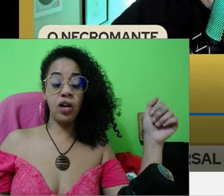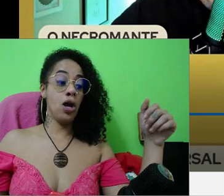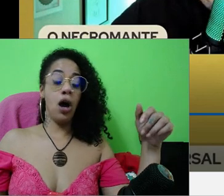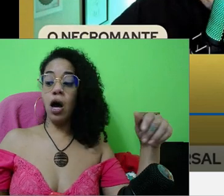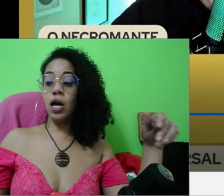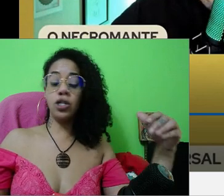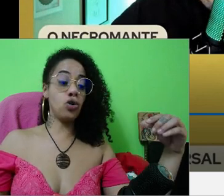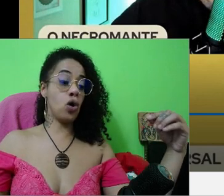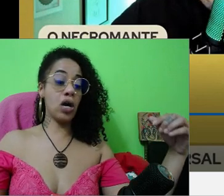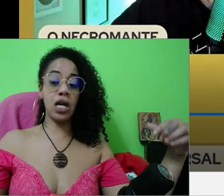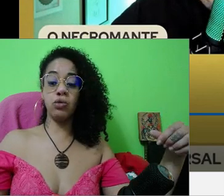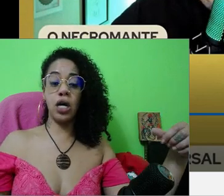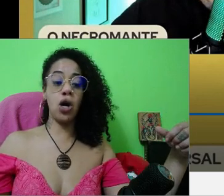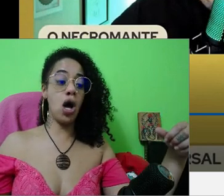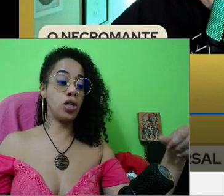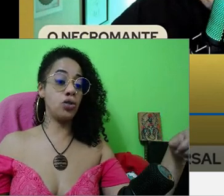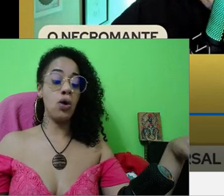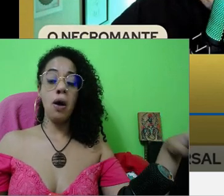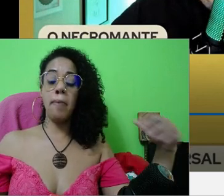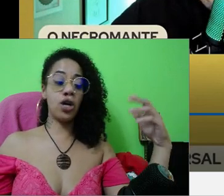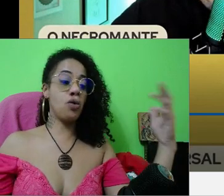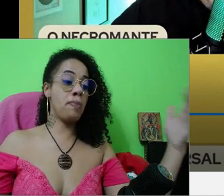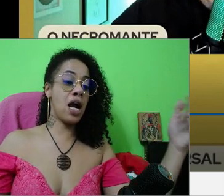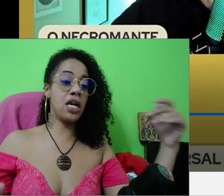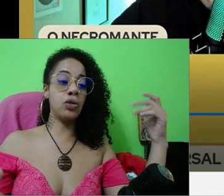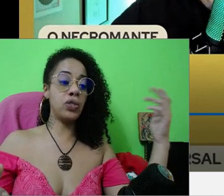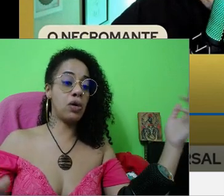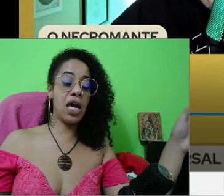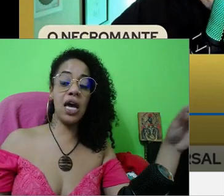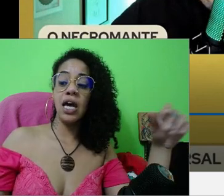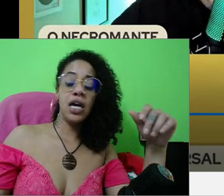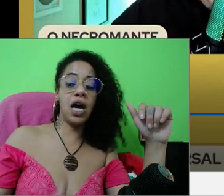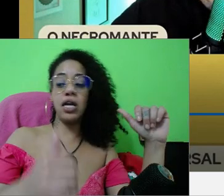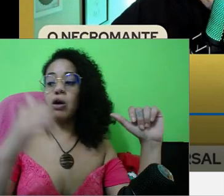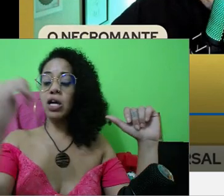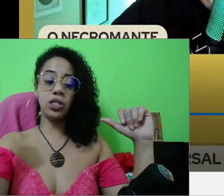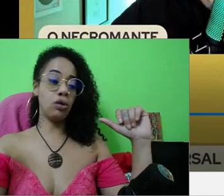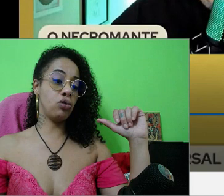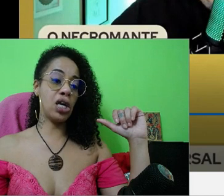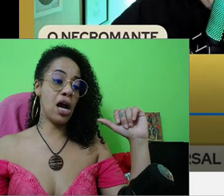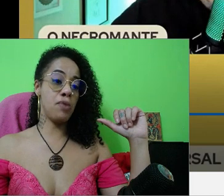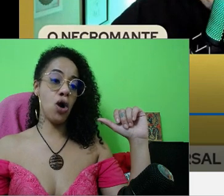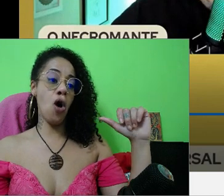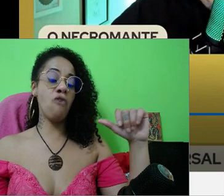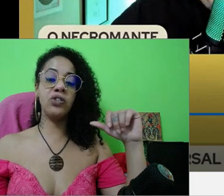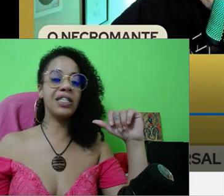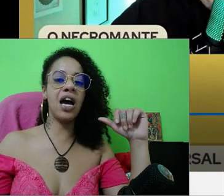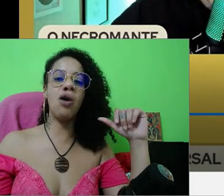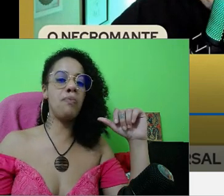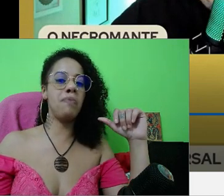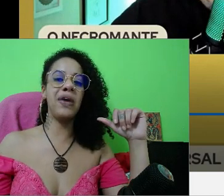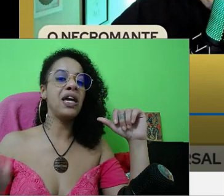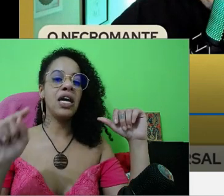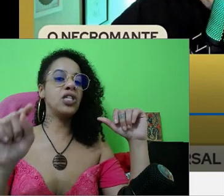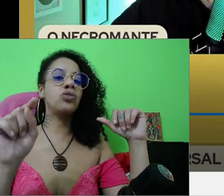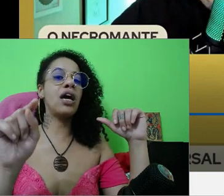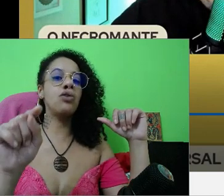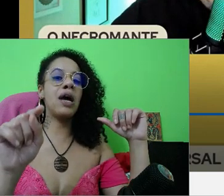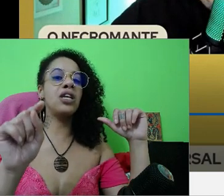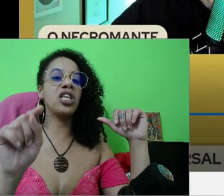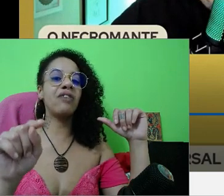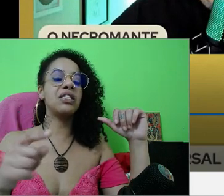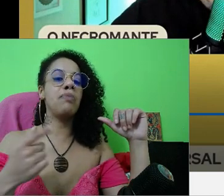falei ai deixa eu colocar aqui um negócio para que o Merlin não sei o quê e aí a questão do Guilherme rovers não bebê